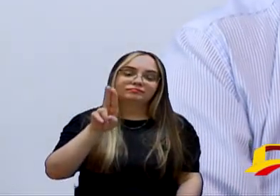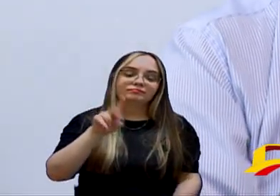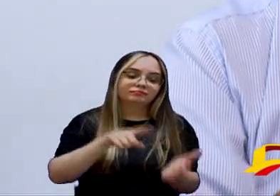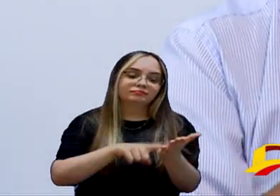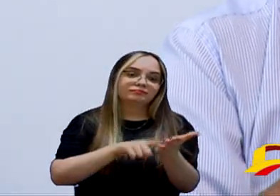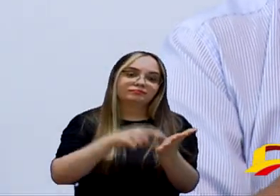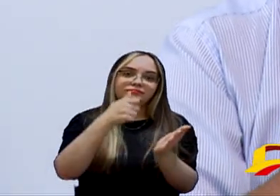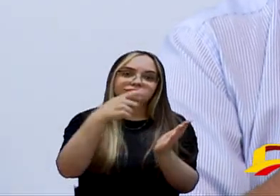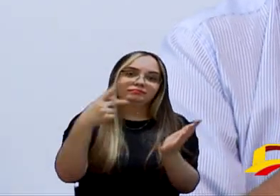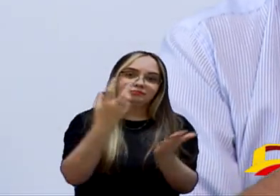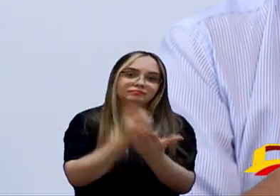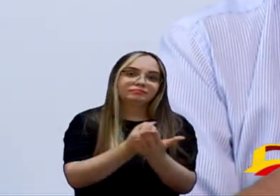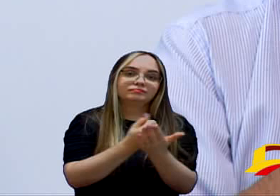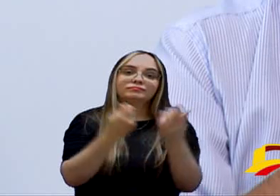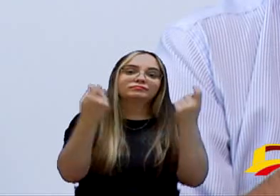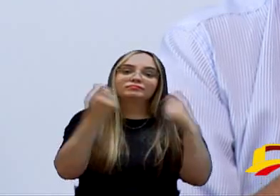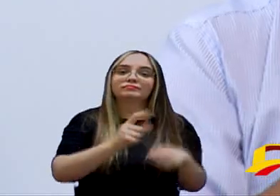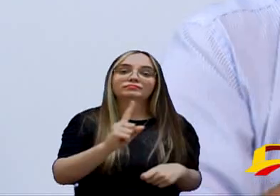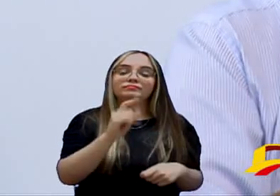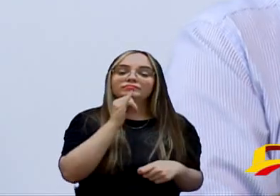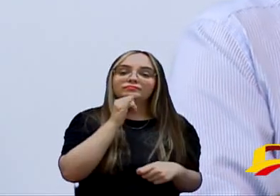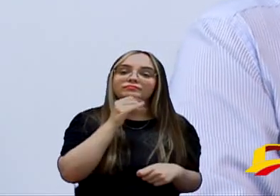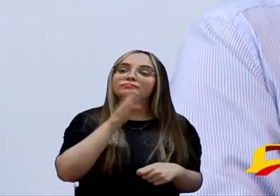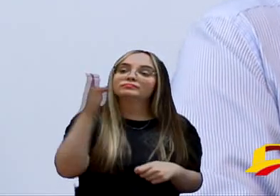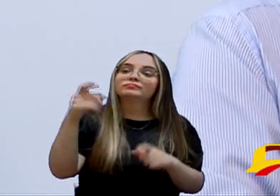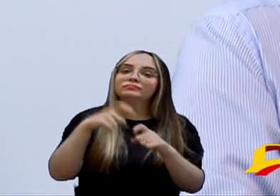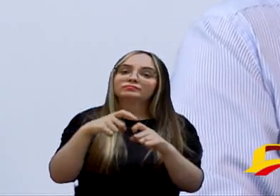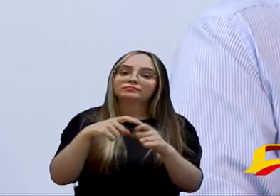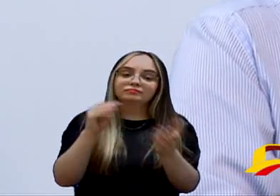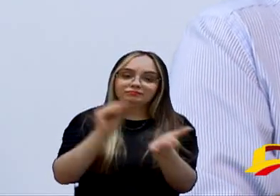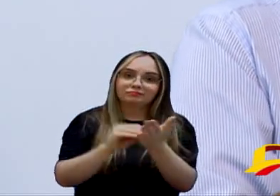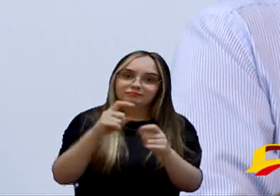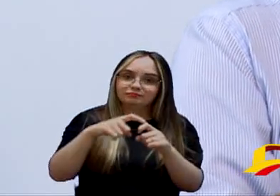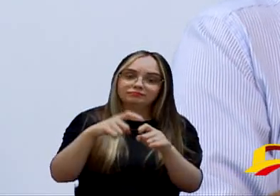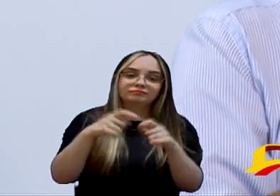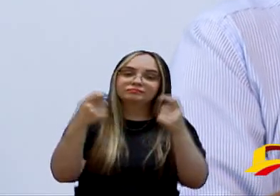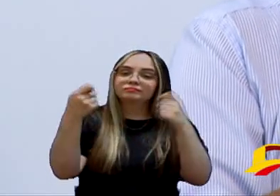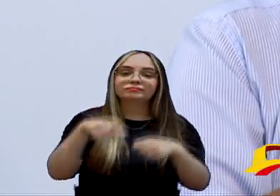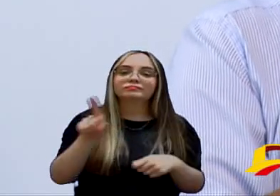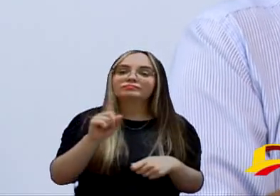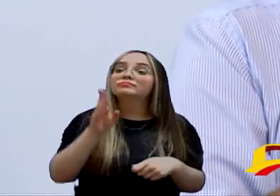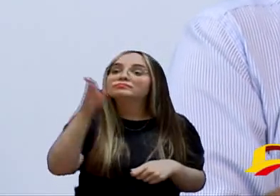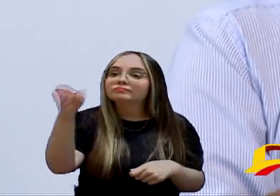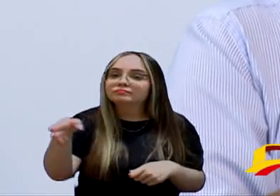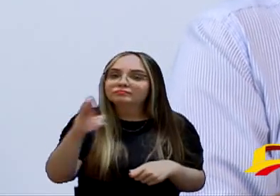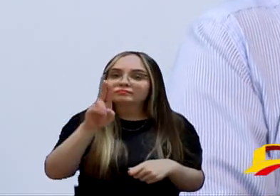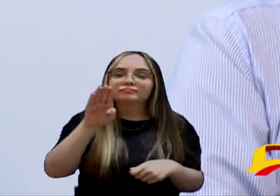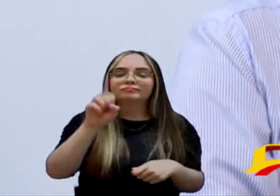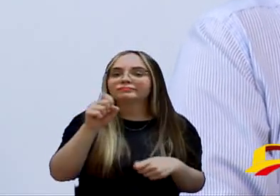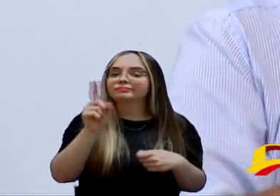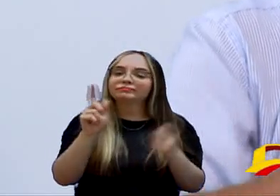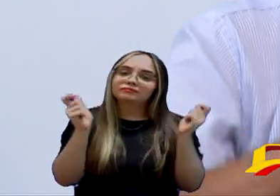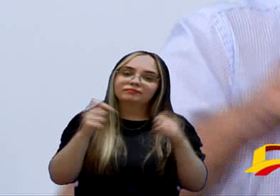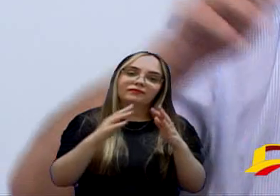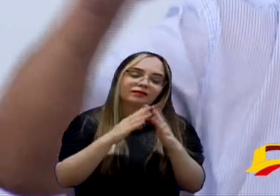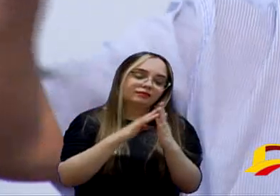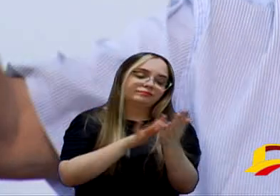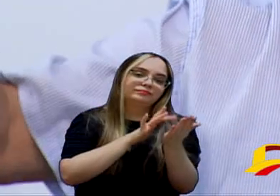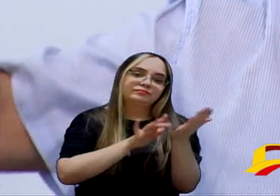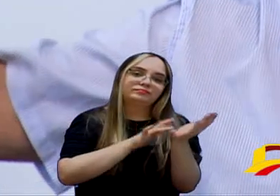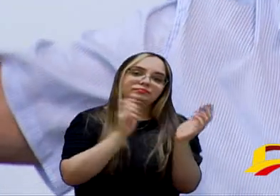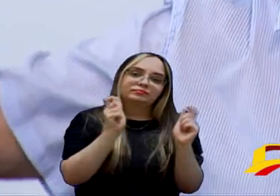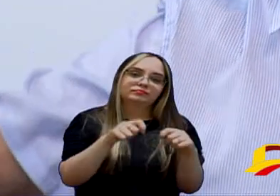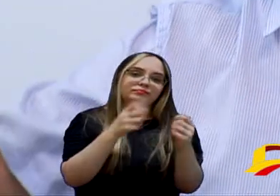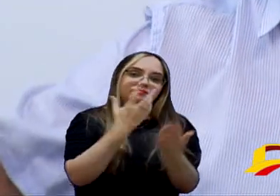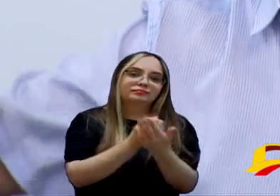você não precisa sair da sua casa para marcar sua consulta pelo aplicativo Esse é bom e não é só na